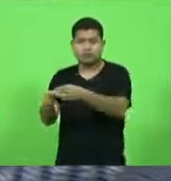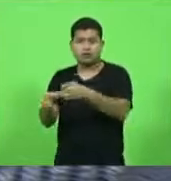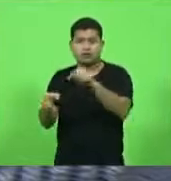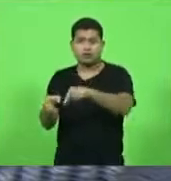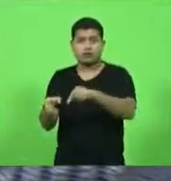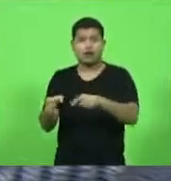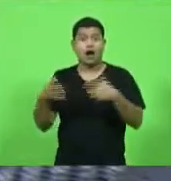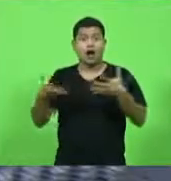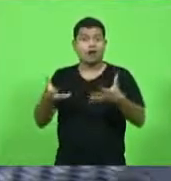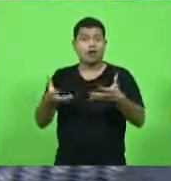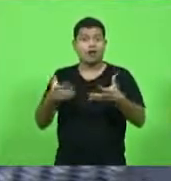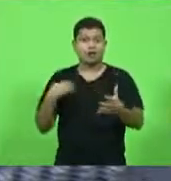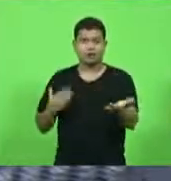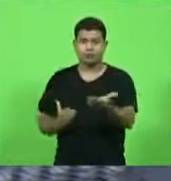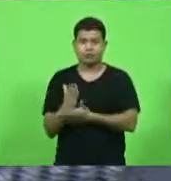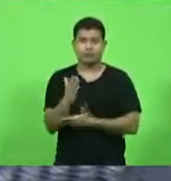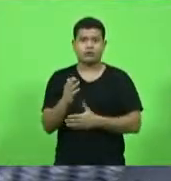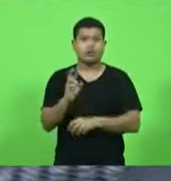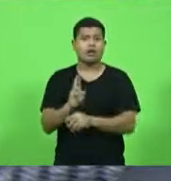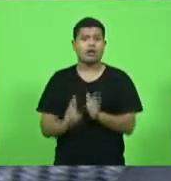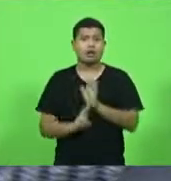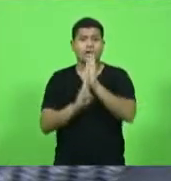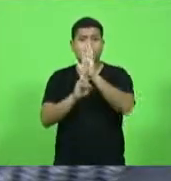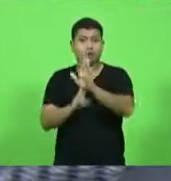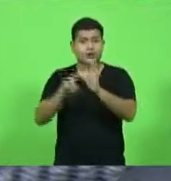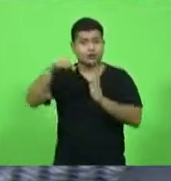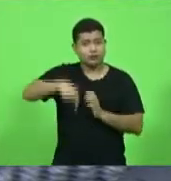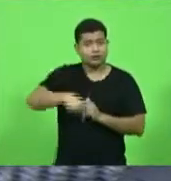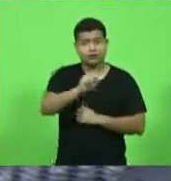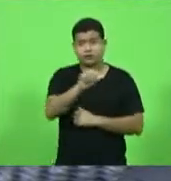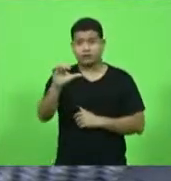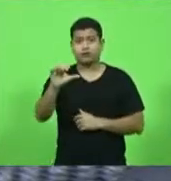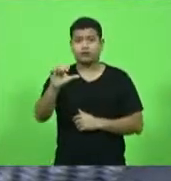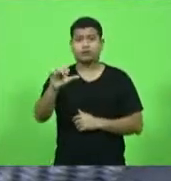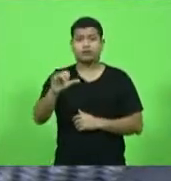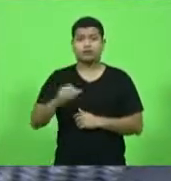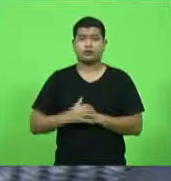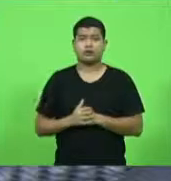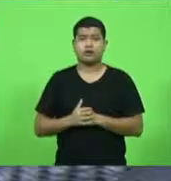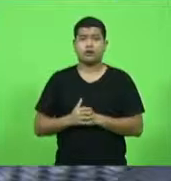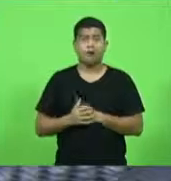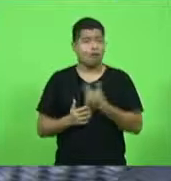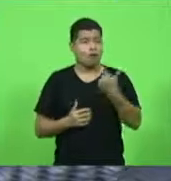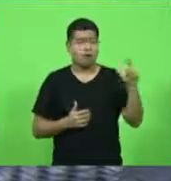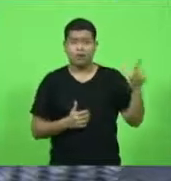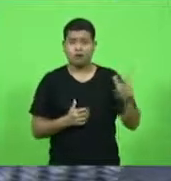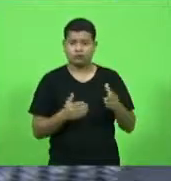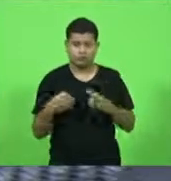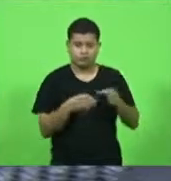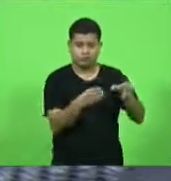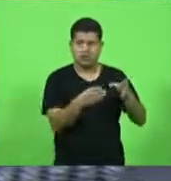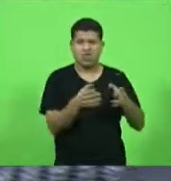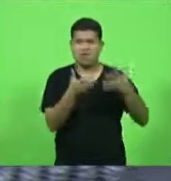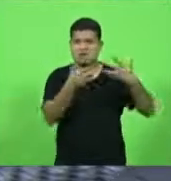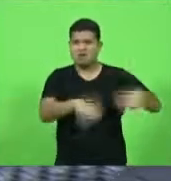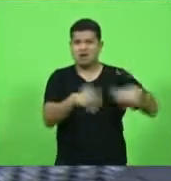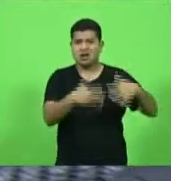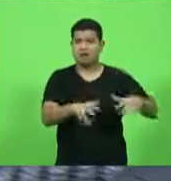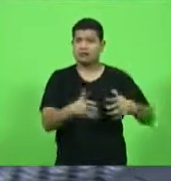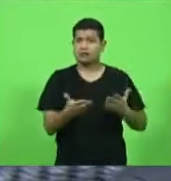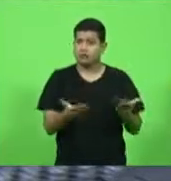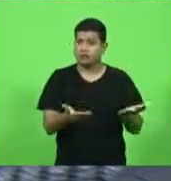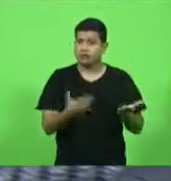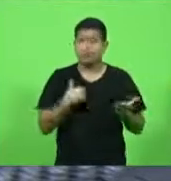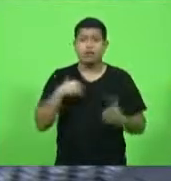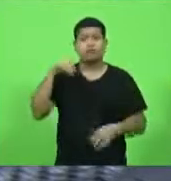a aprovação daquele projeto, representa alguém em Santa Catarina. E outro que não quer. Então, assim, bota para frente.